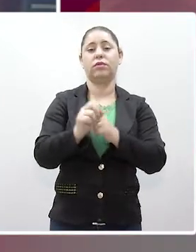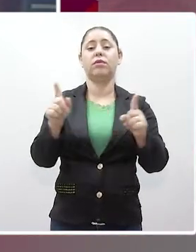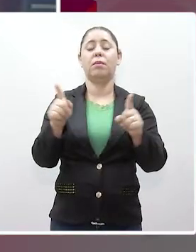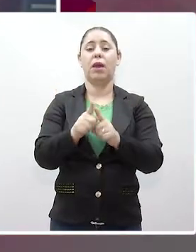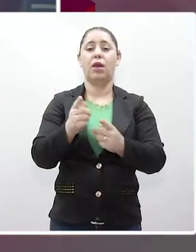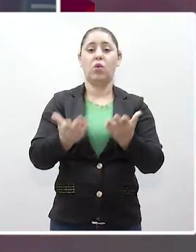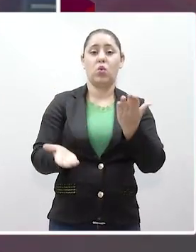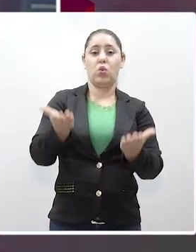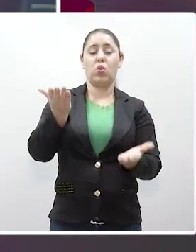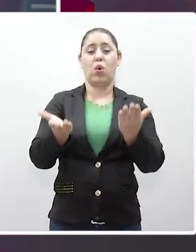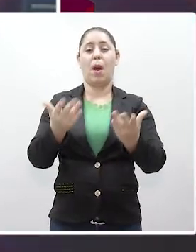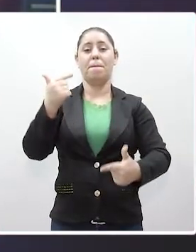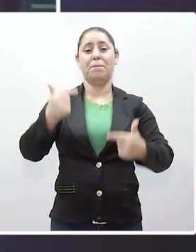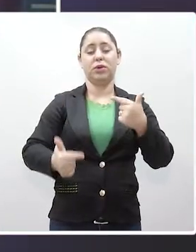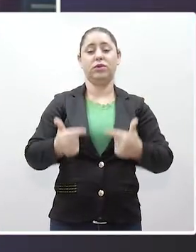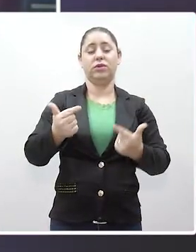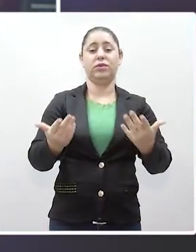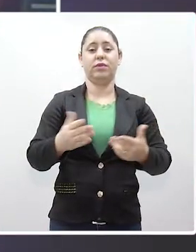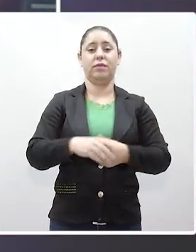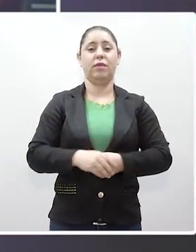gente tem instabilidade política, a gente